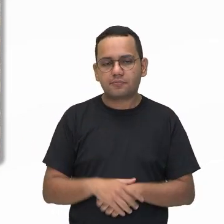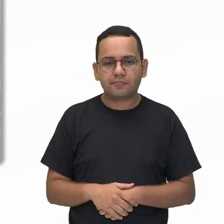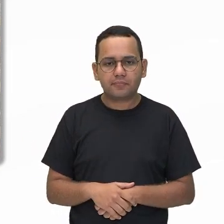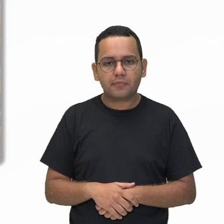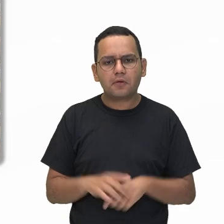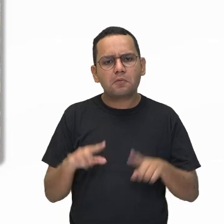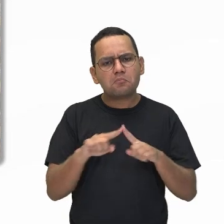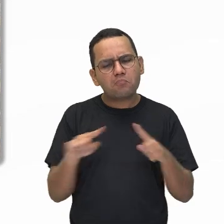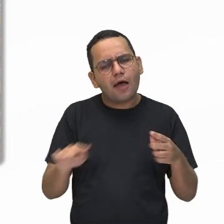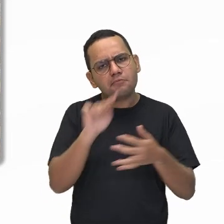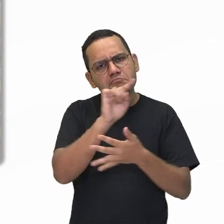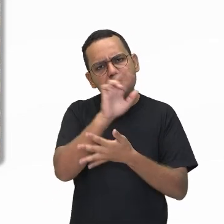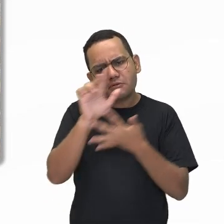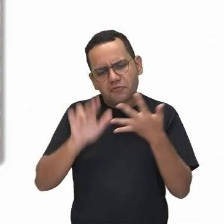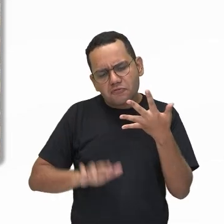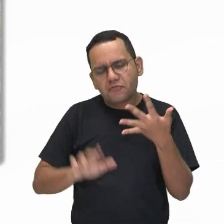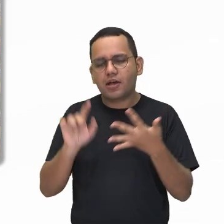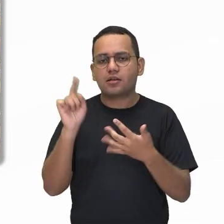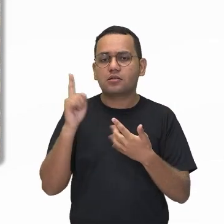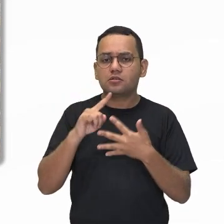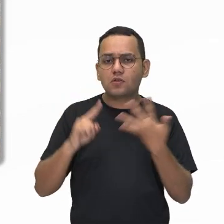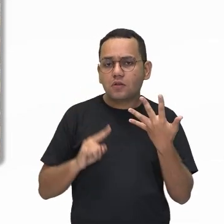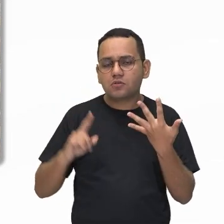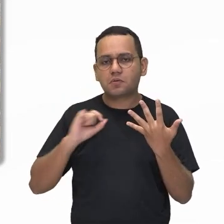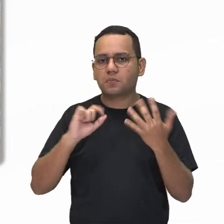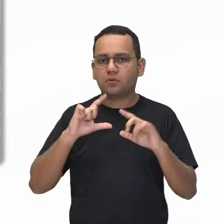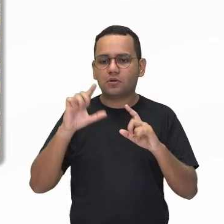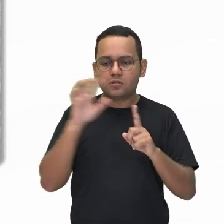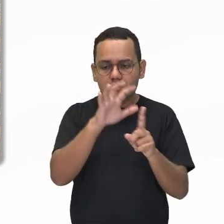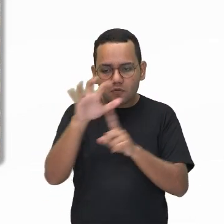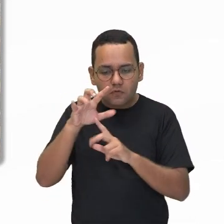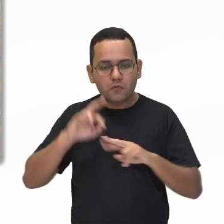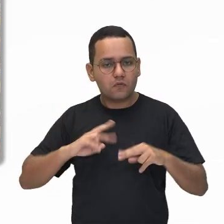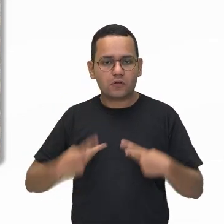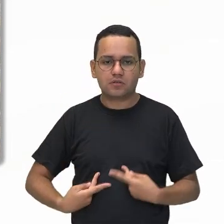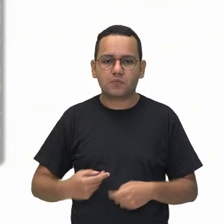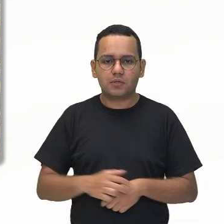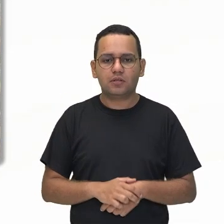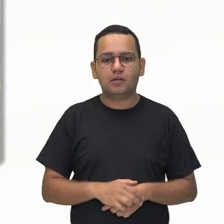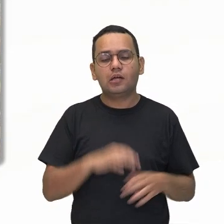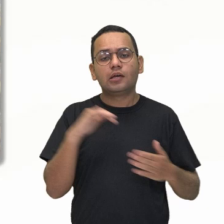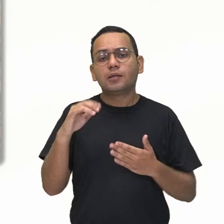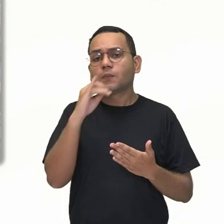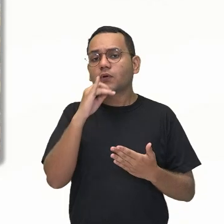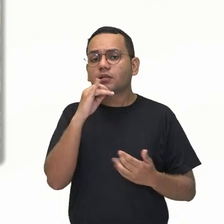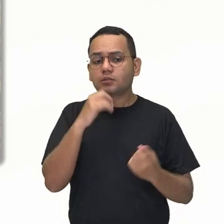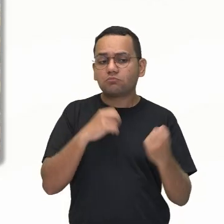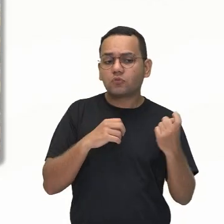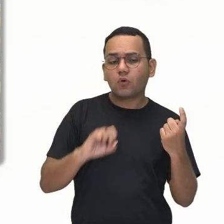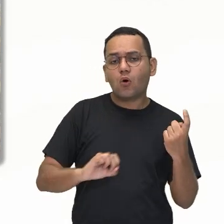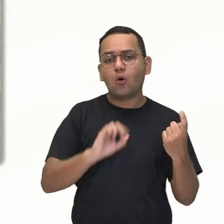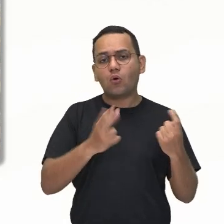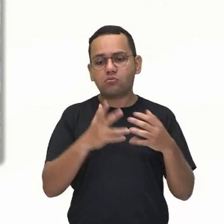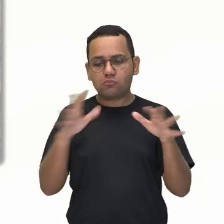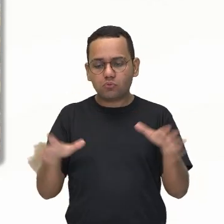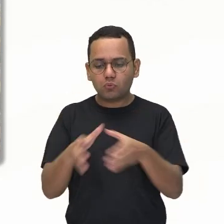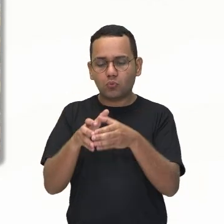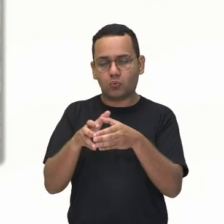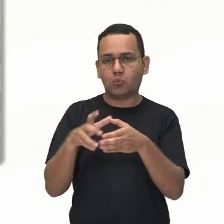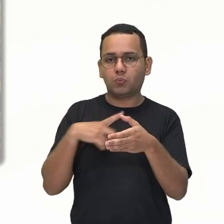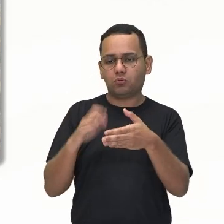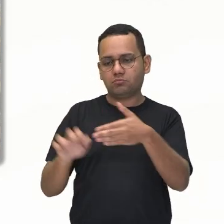formas e em diferentes escalas, desde ações individuais até grandes